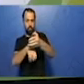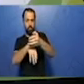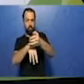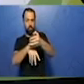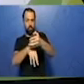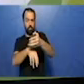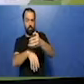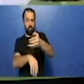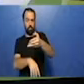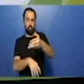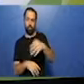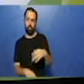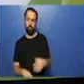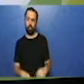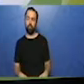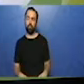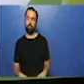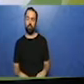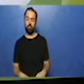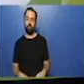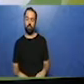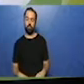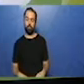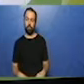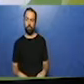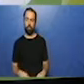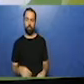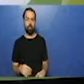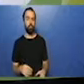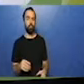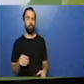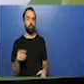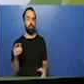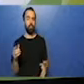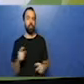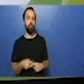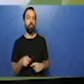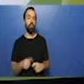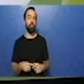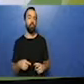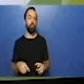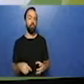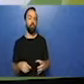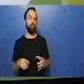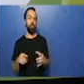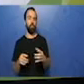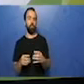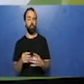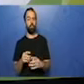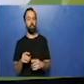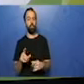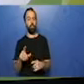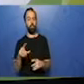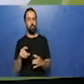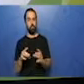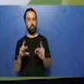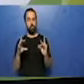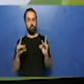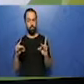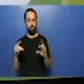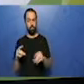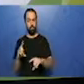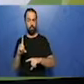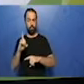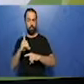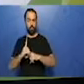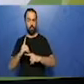uma torneirinha. Essa torneira, ela permite a passagem do líquido mais denso, que será recolhido em um